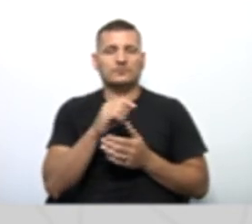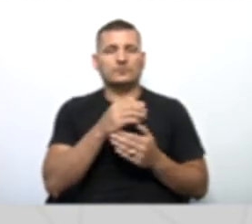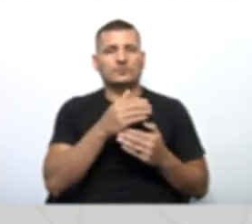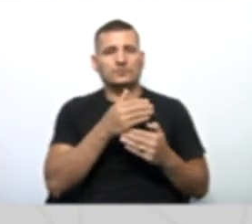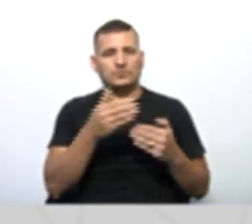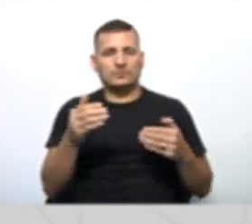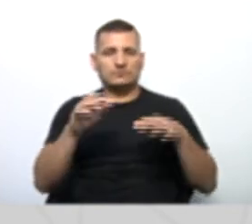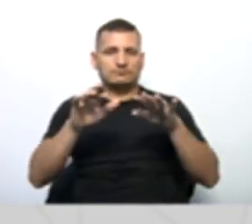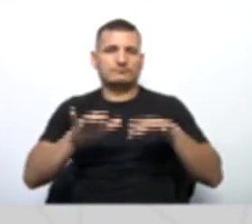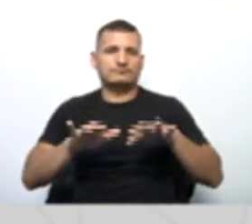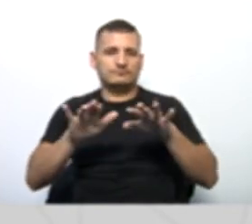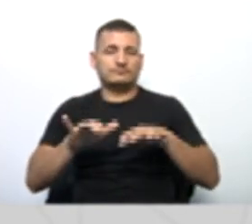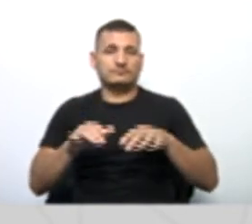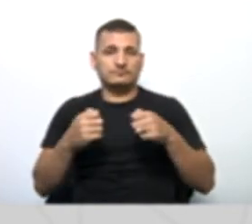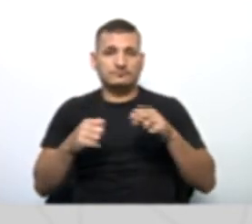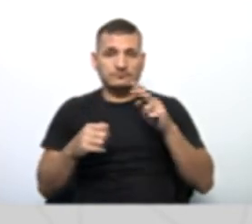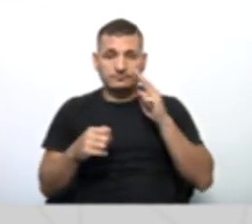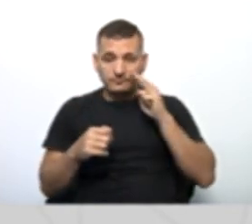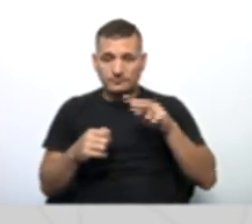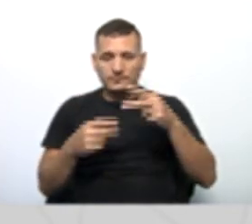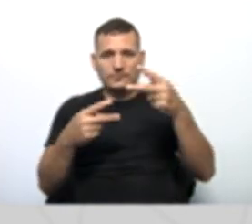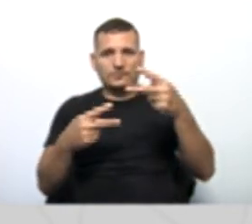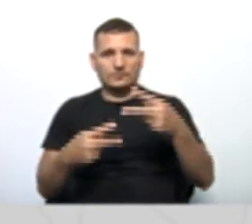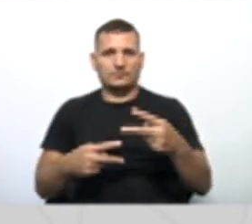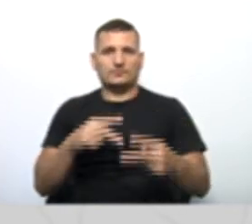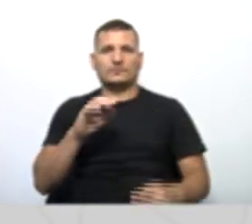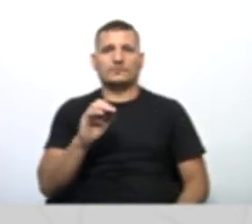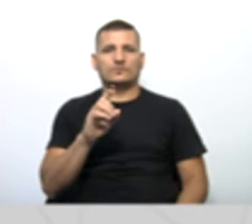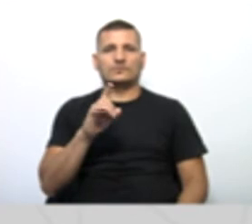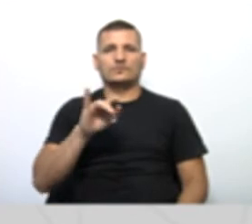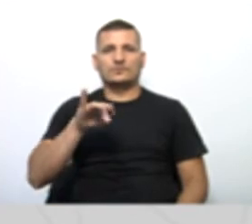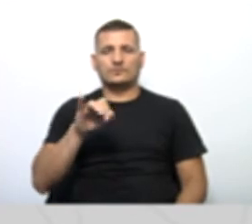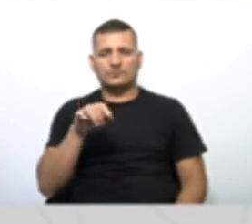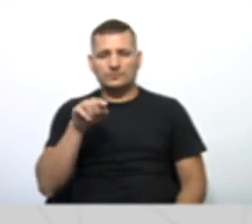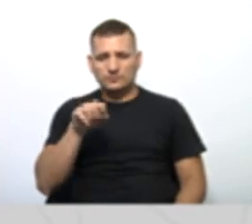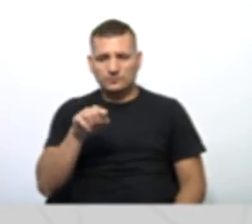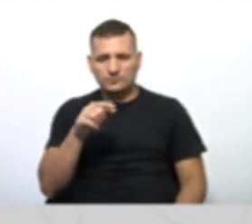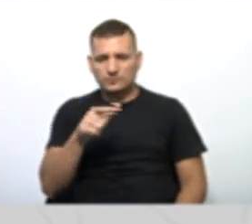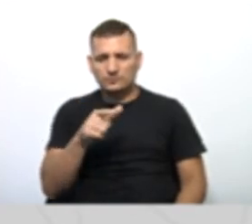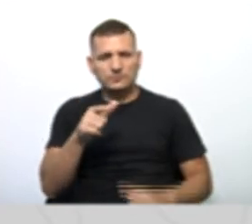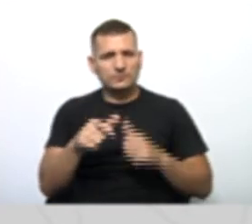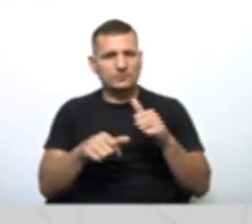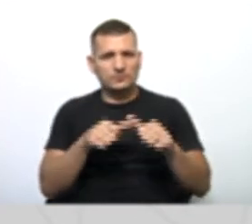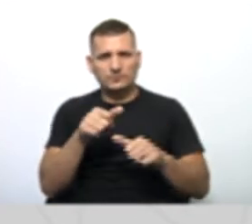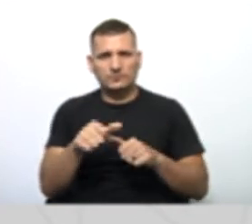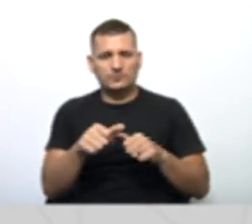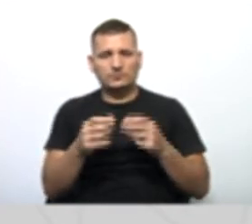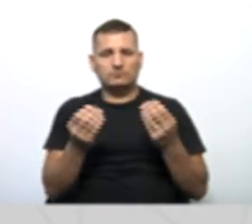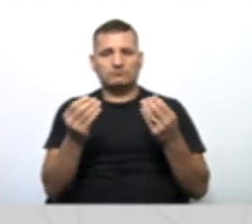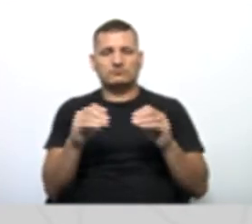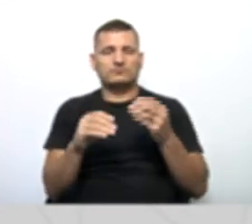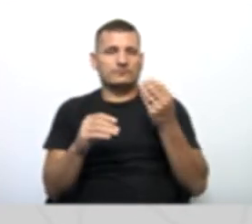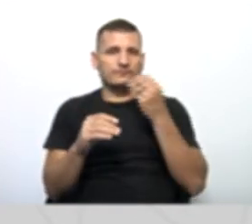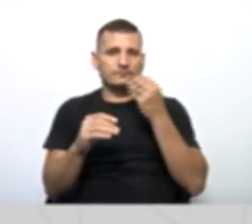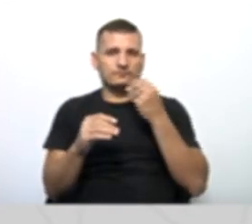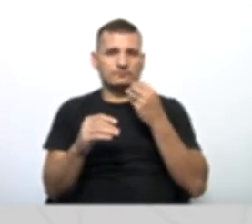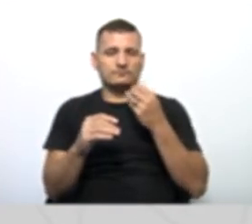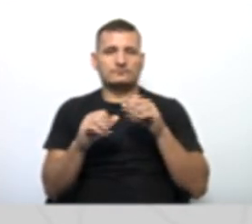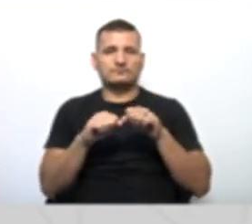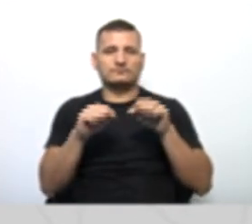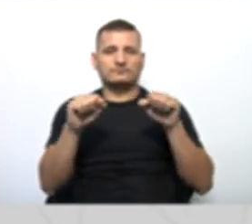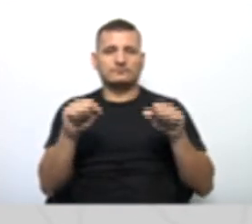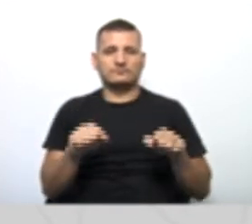desenvolvimento, ou seja, saber ver o código se não houve uma alteração ali que incluiu uma vulnerabilidade no